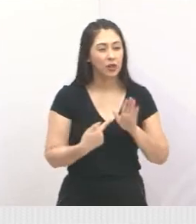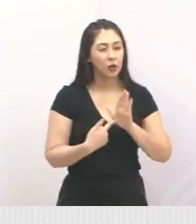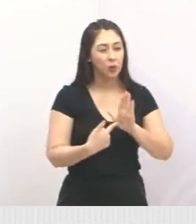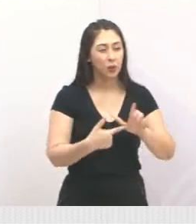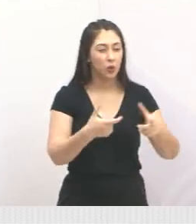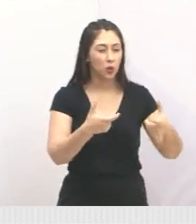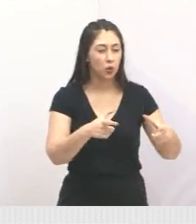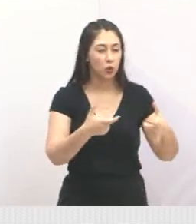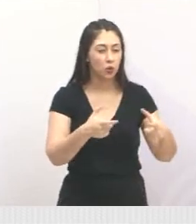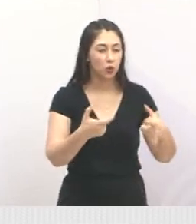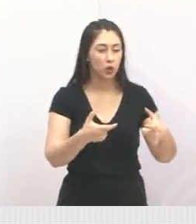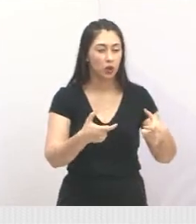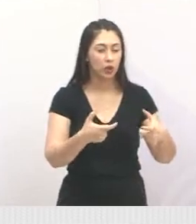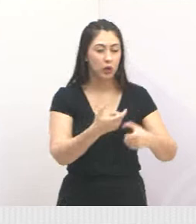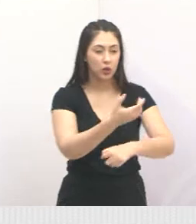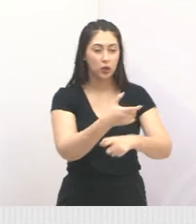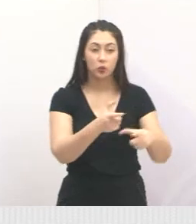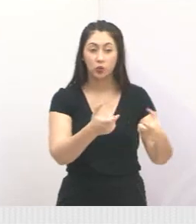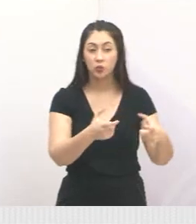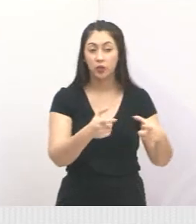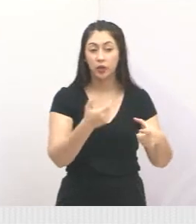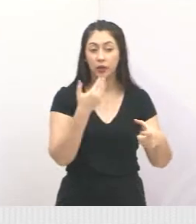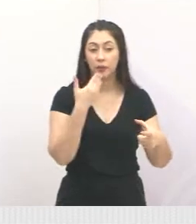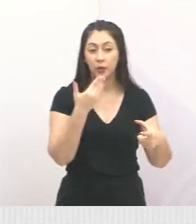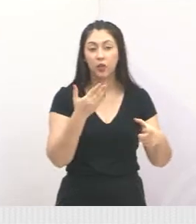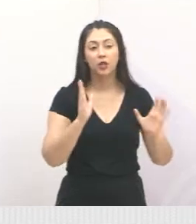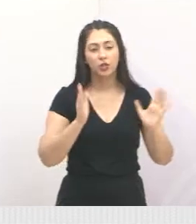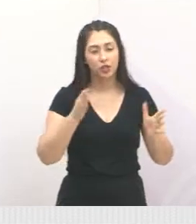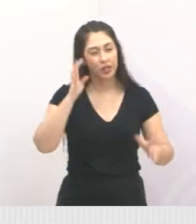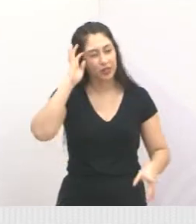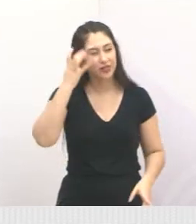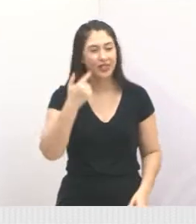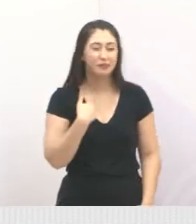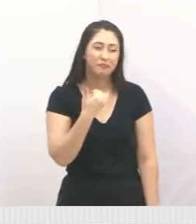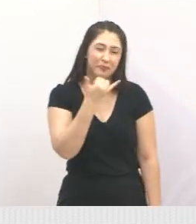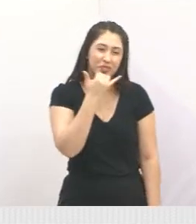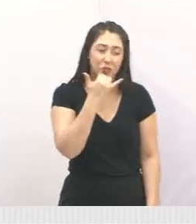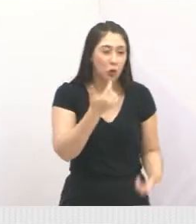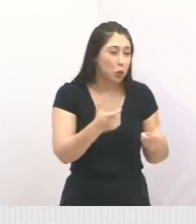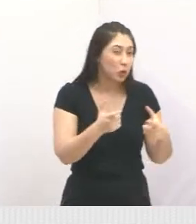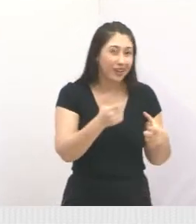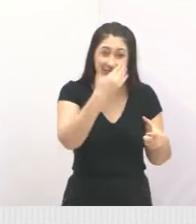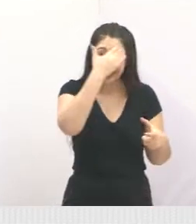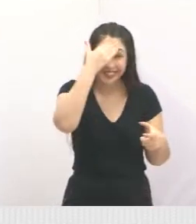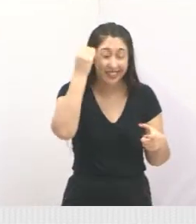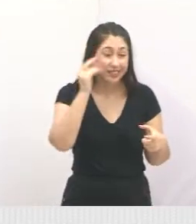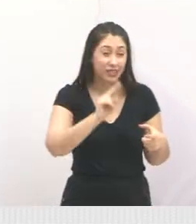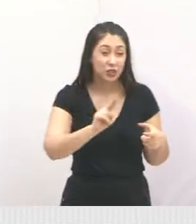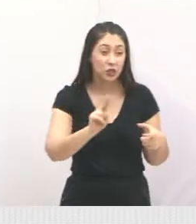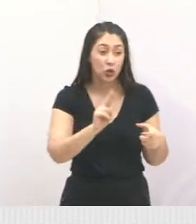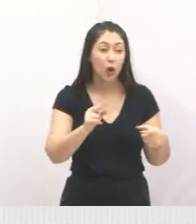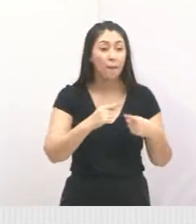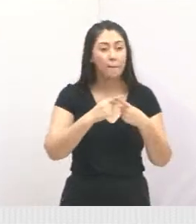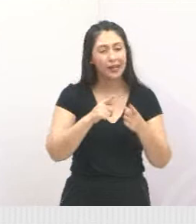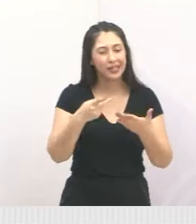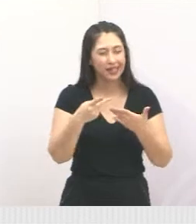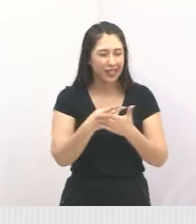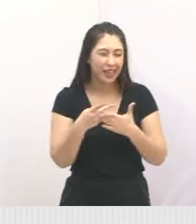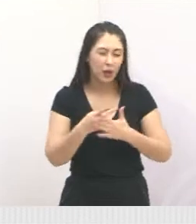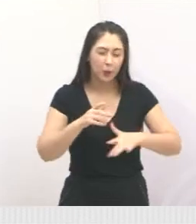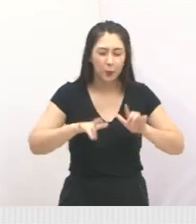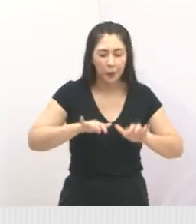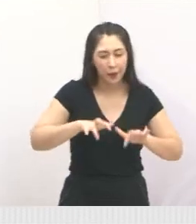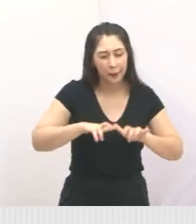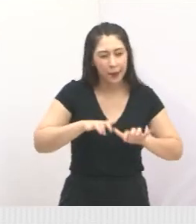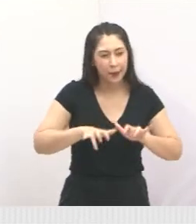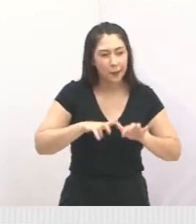desse pedido que nós fizemos, essa solicitação que foi executado, tá? Peço desculpas aí, eu também não me lembro onde é. Mas foi uma falha aí na hora de digitar que